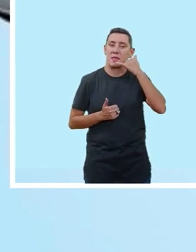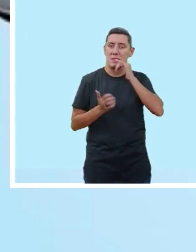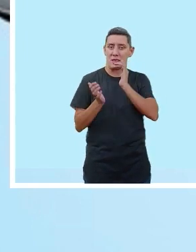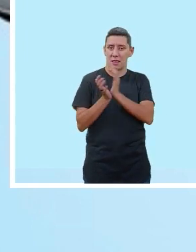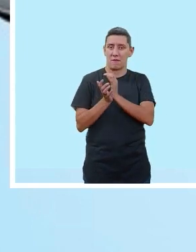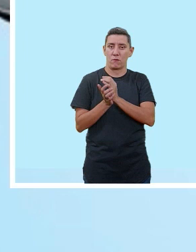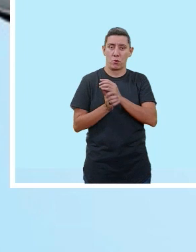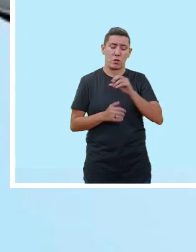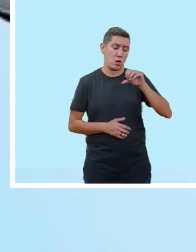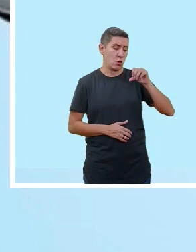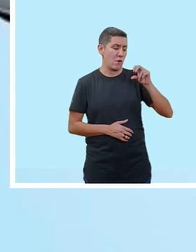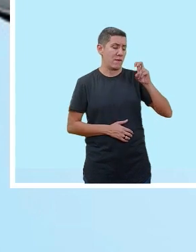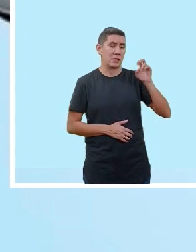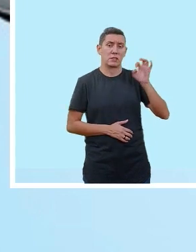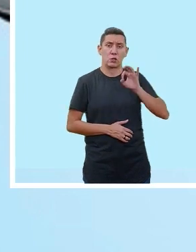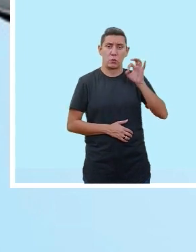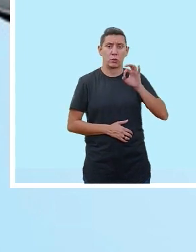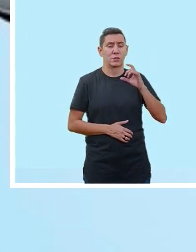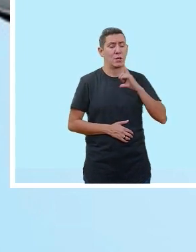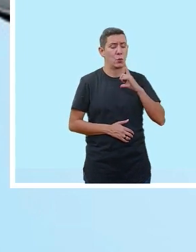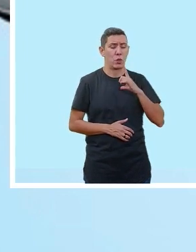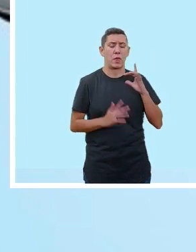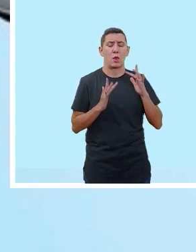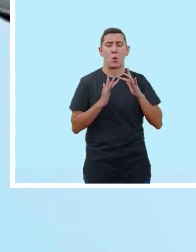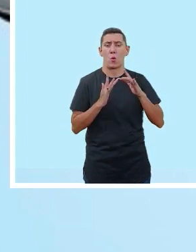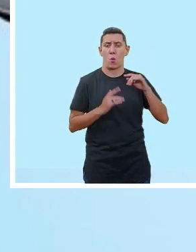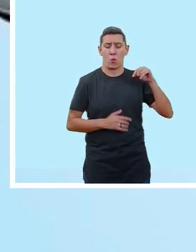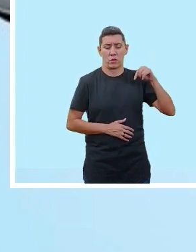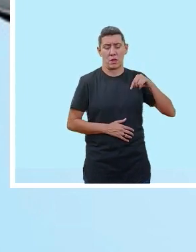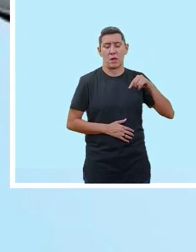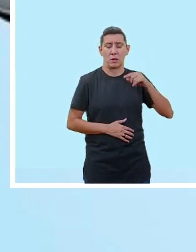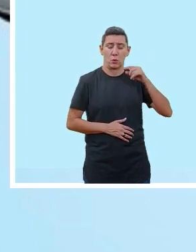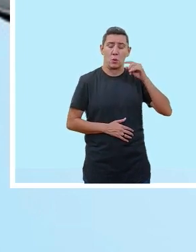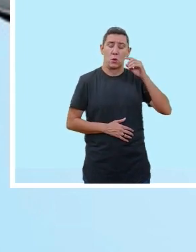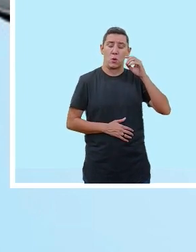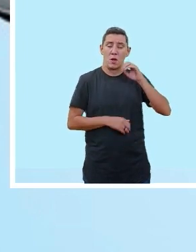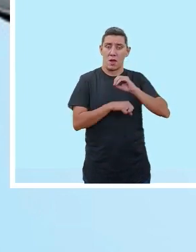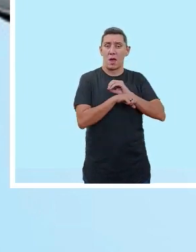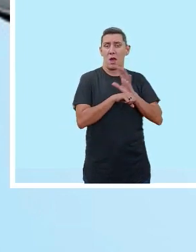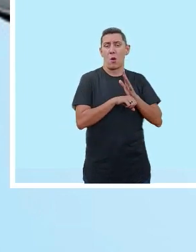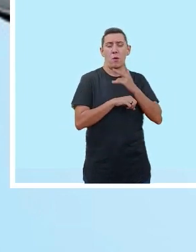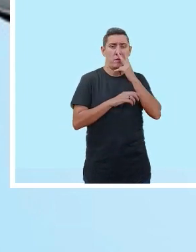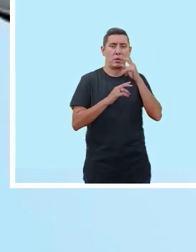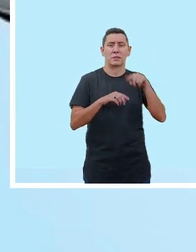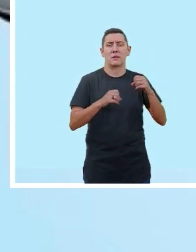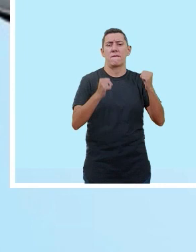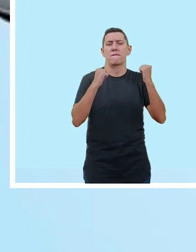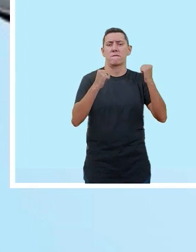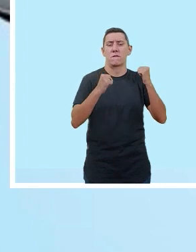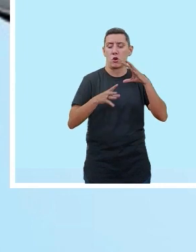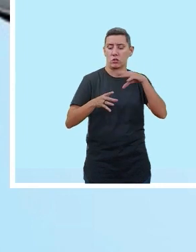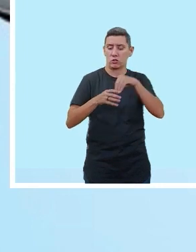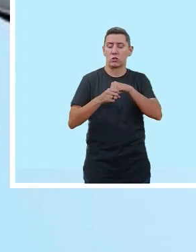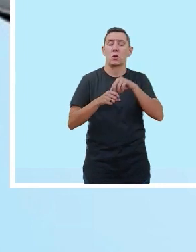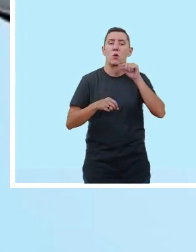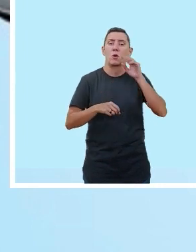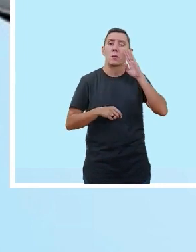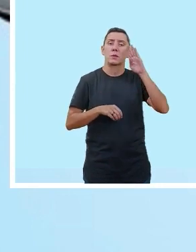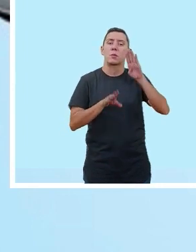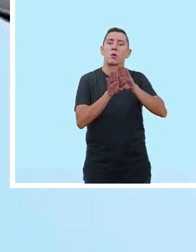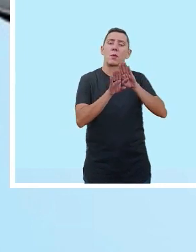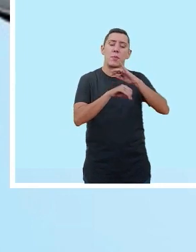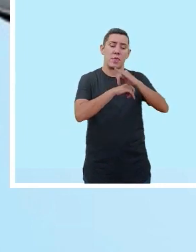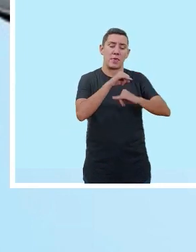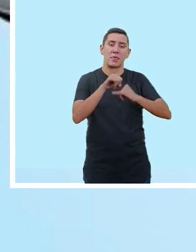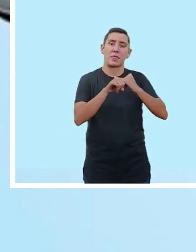atendida pela Huawei de alguma forma, né? A Huawei tem uma presença muito grande na questão de fibra ótica, inclusive nos